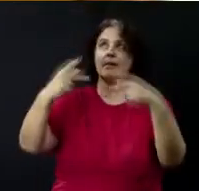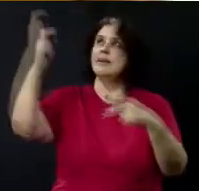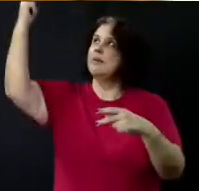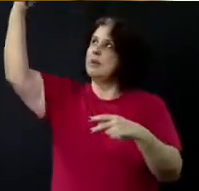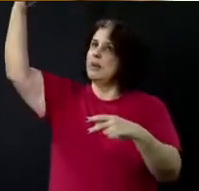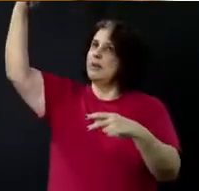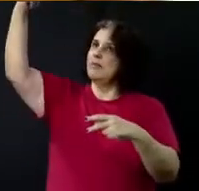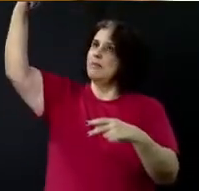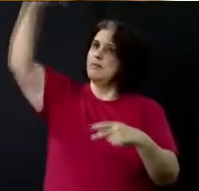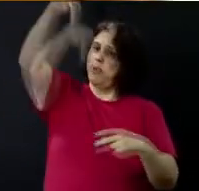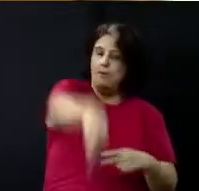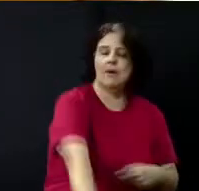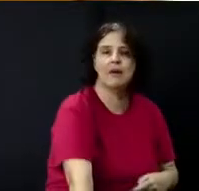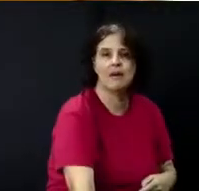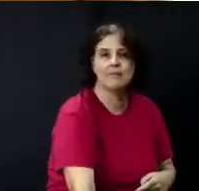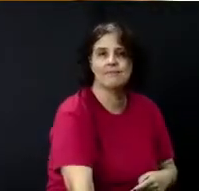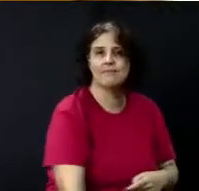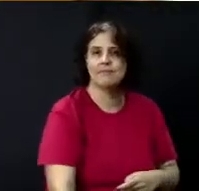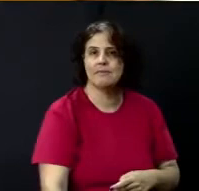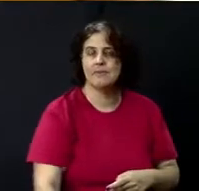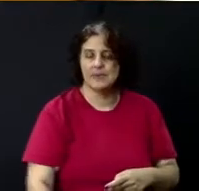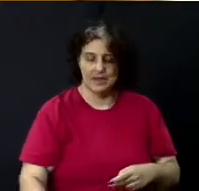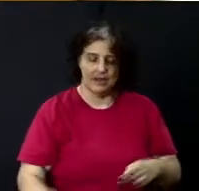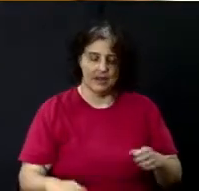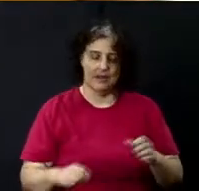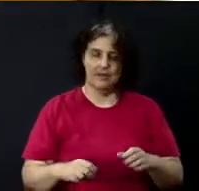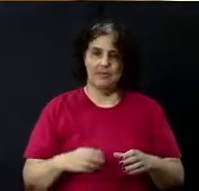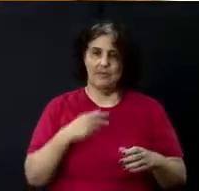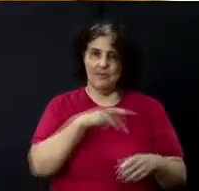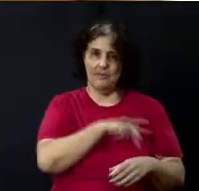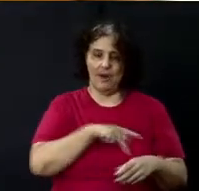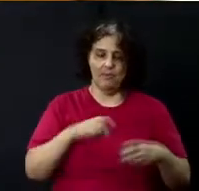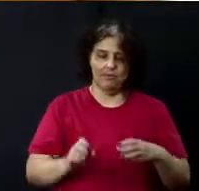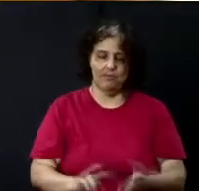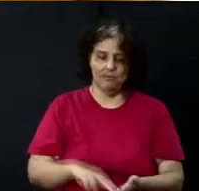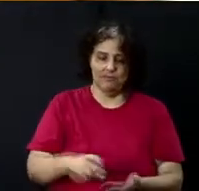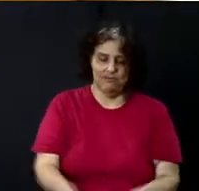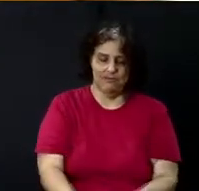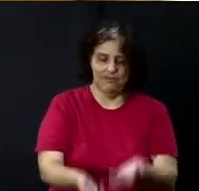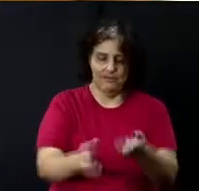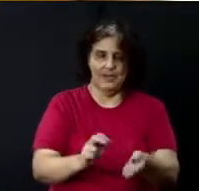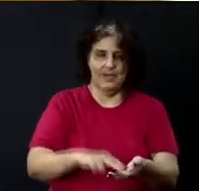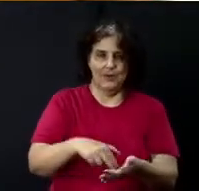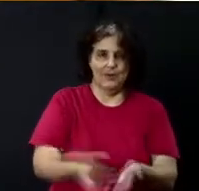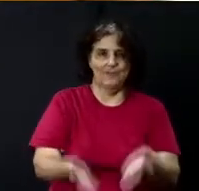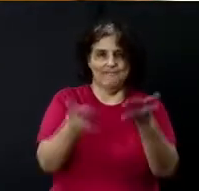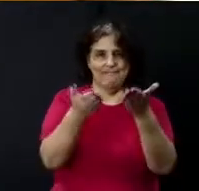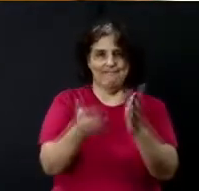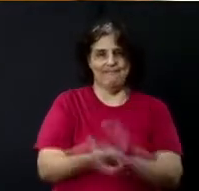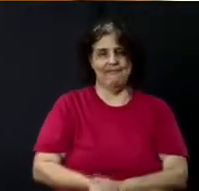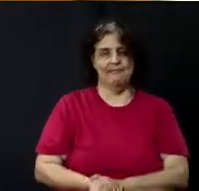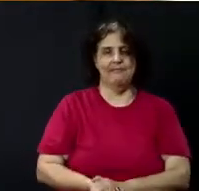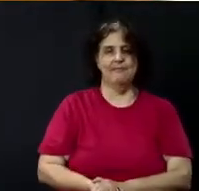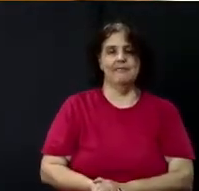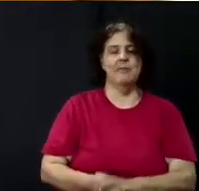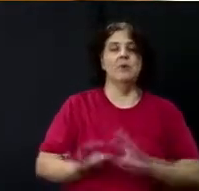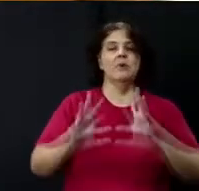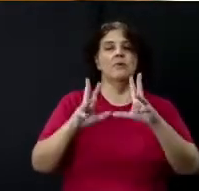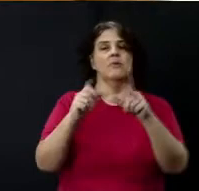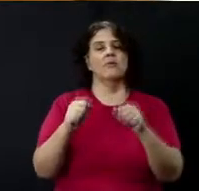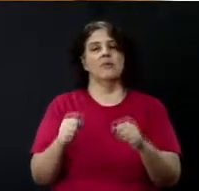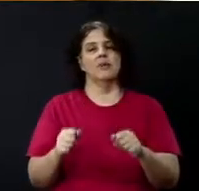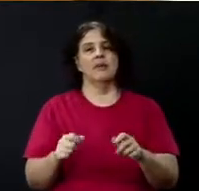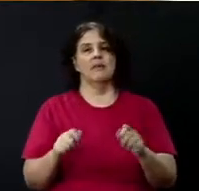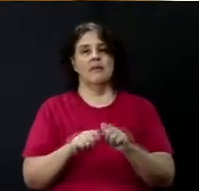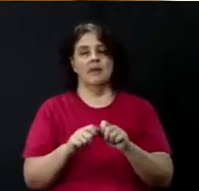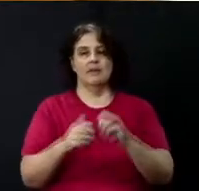Testamento, curas e ressurreições. E tudo para quê? Tudo para que ficasse registrado.